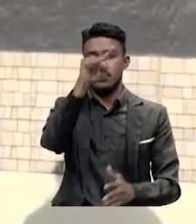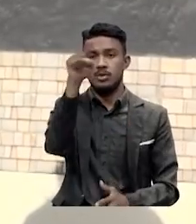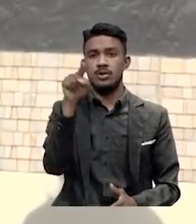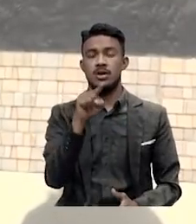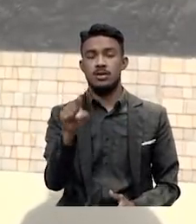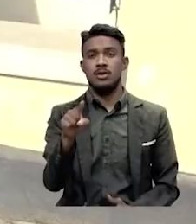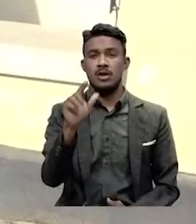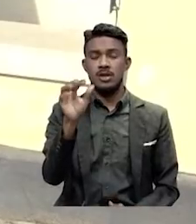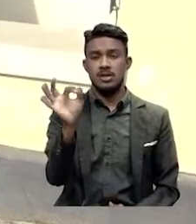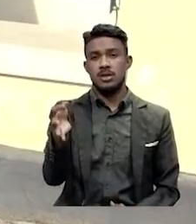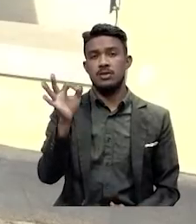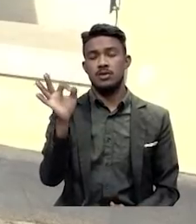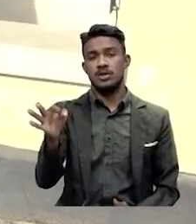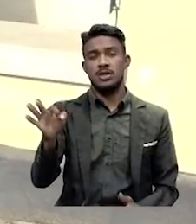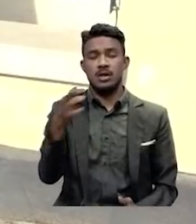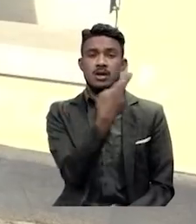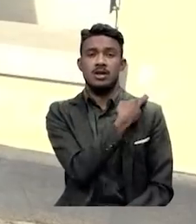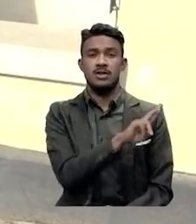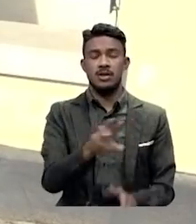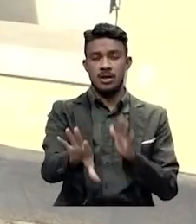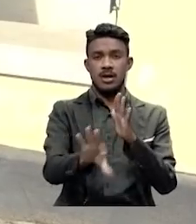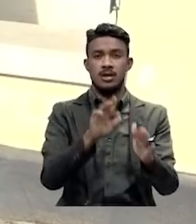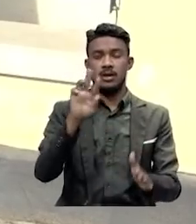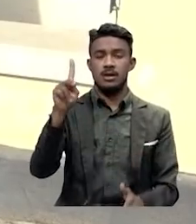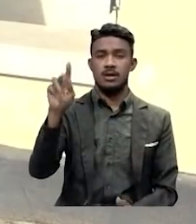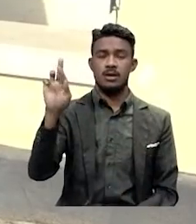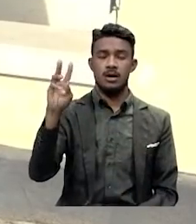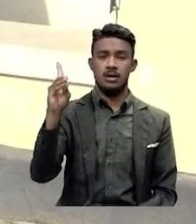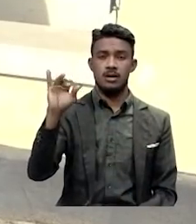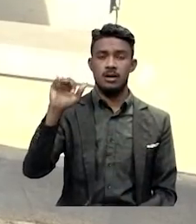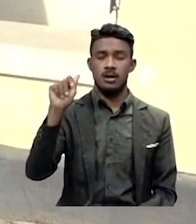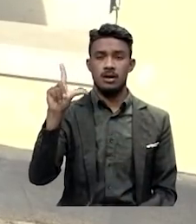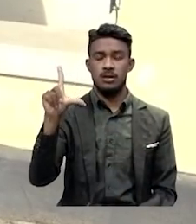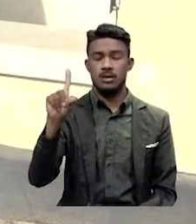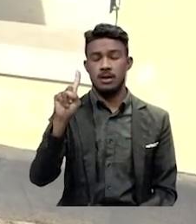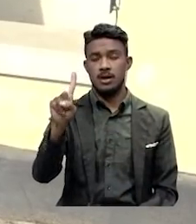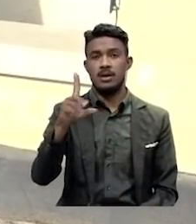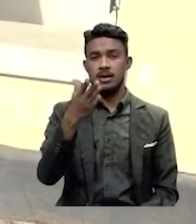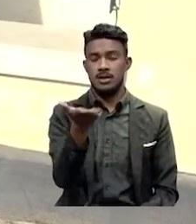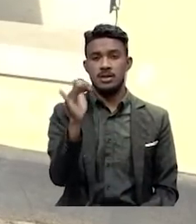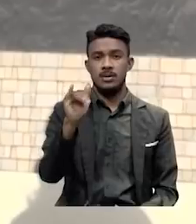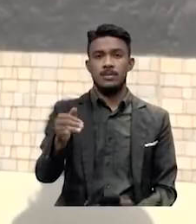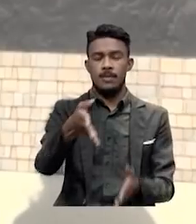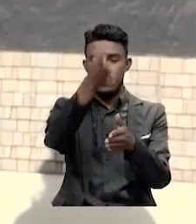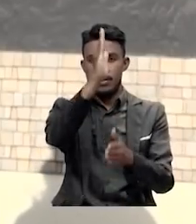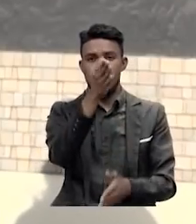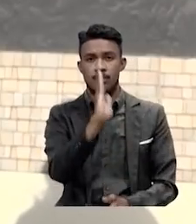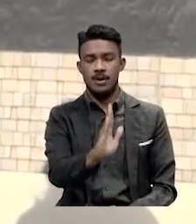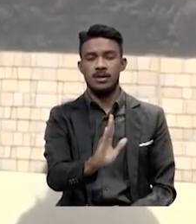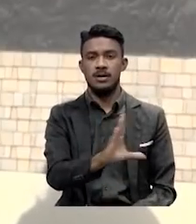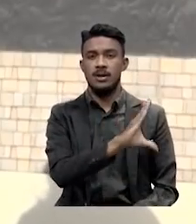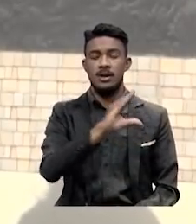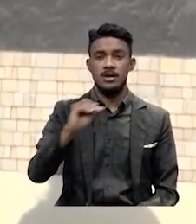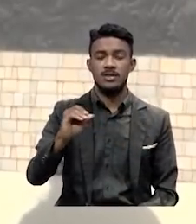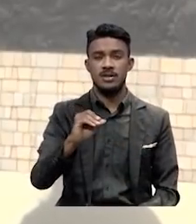resin católico ne, retan cardeal ida iha sira nilet ne graça bot ida Rusi Maromat. Dom